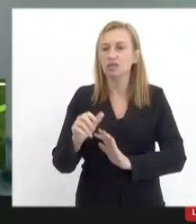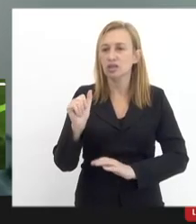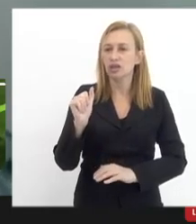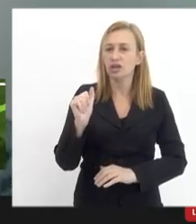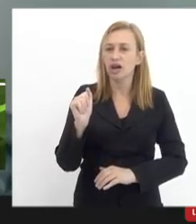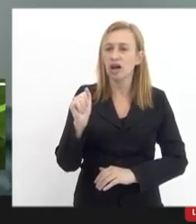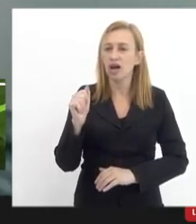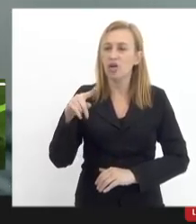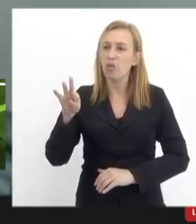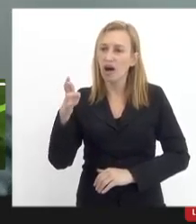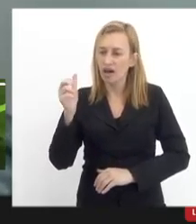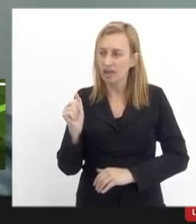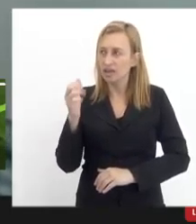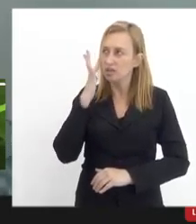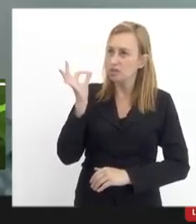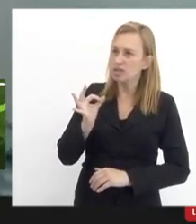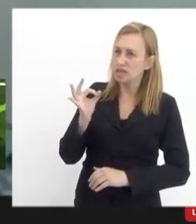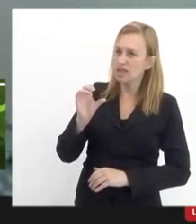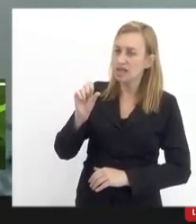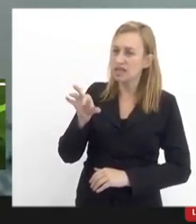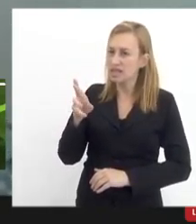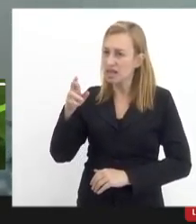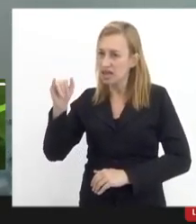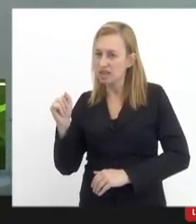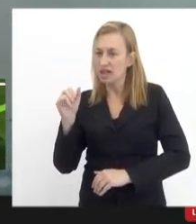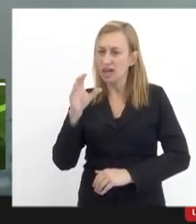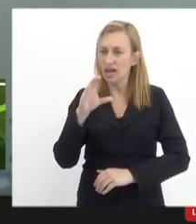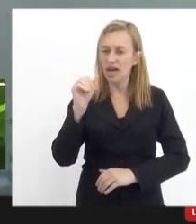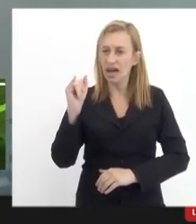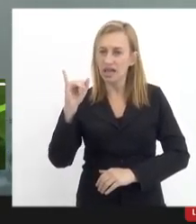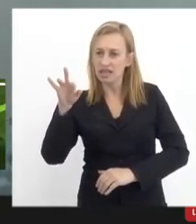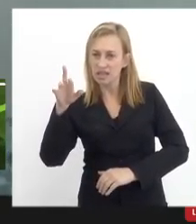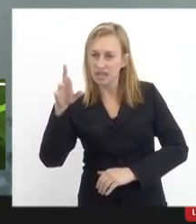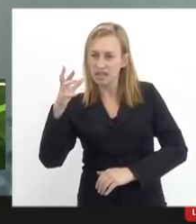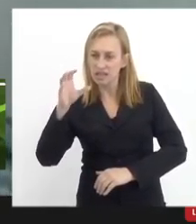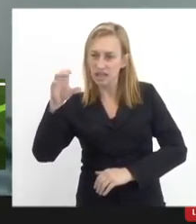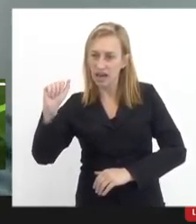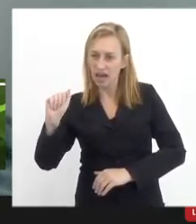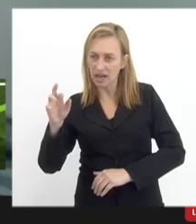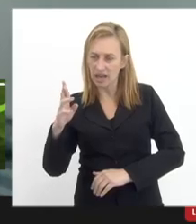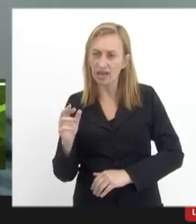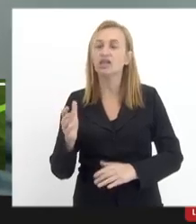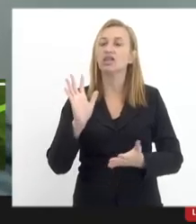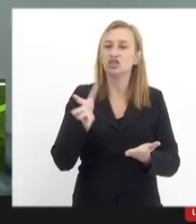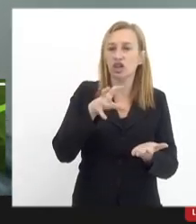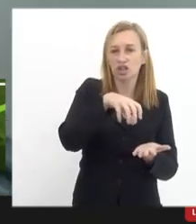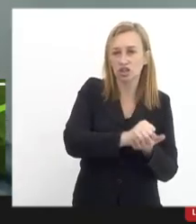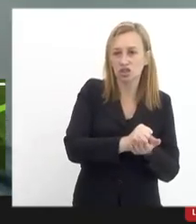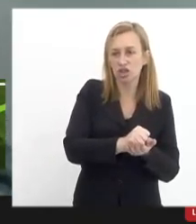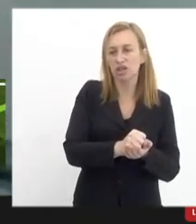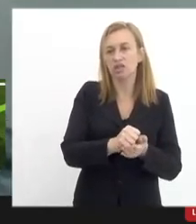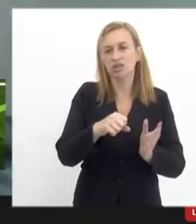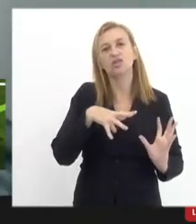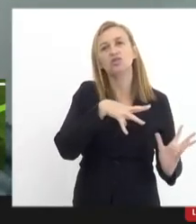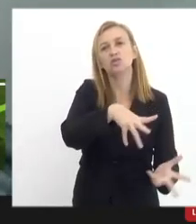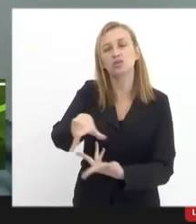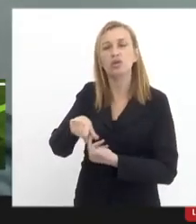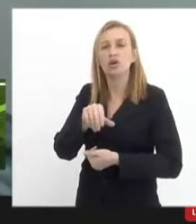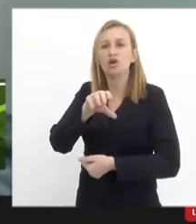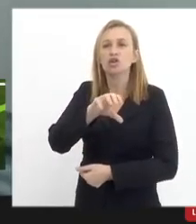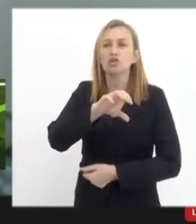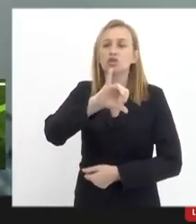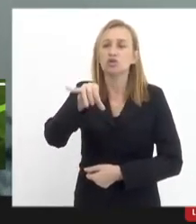senhor falou Ciranda, se seria a Ciranda Caiçara. Enfim, então, nós temos de bem registrados nesse universo é o jongo,